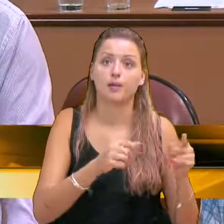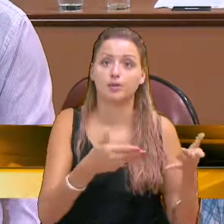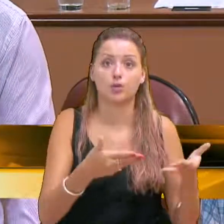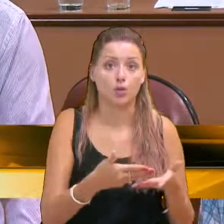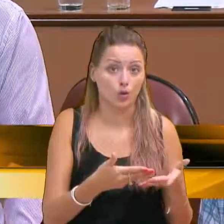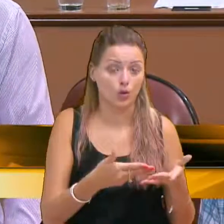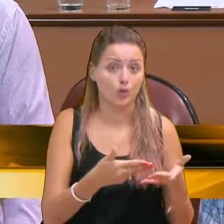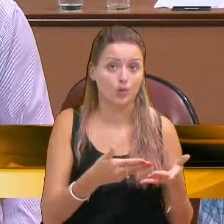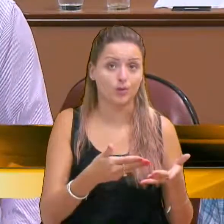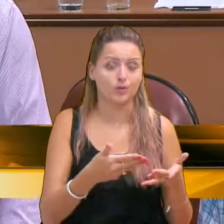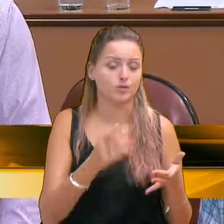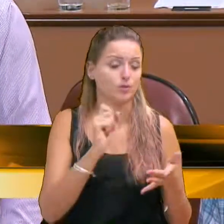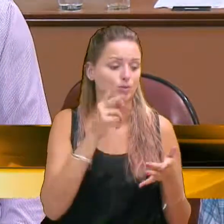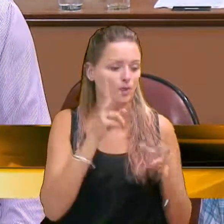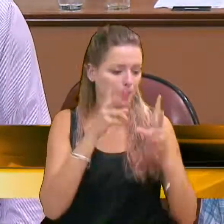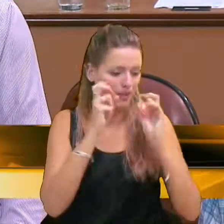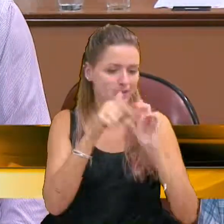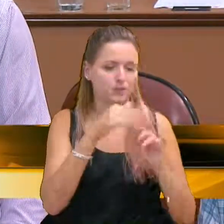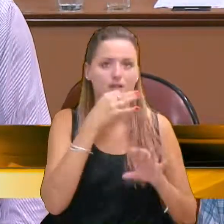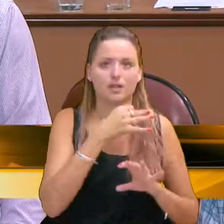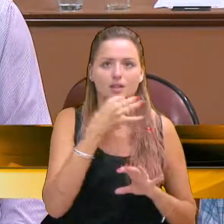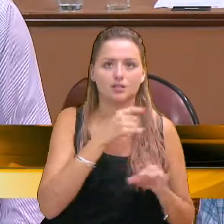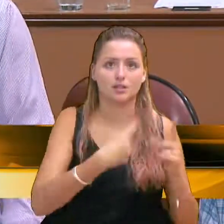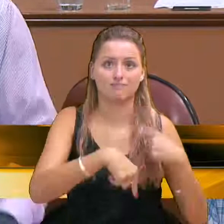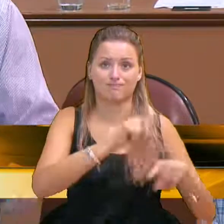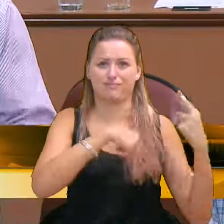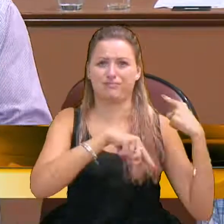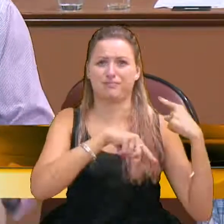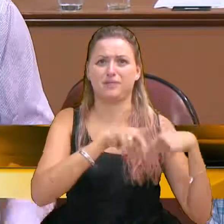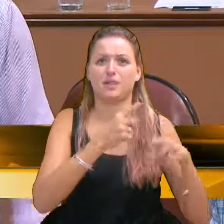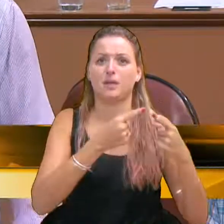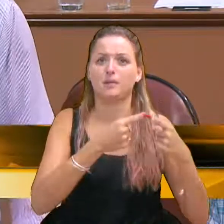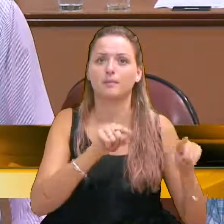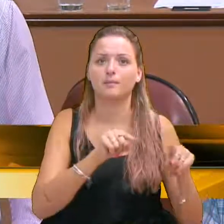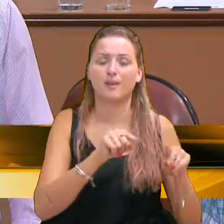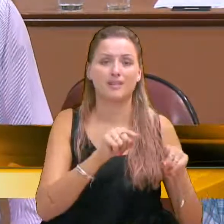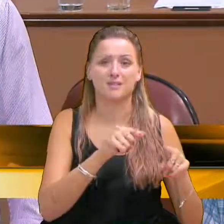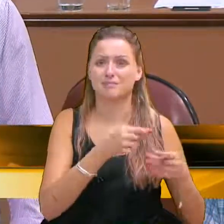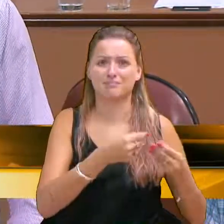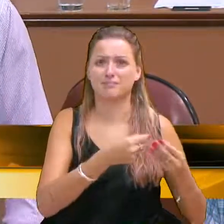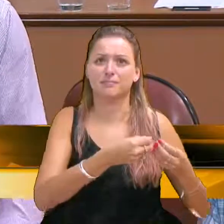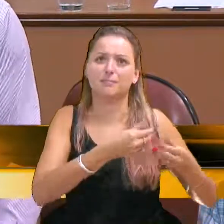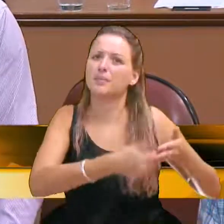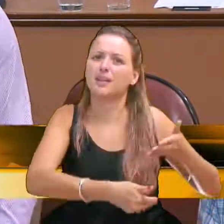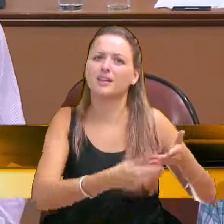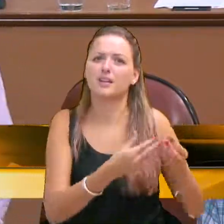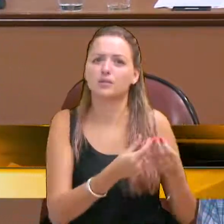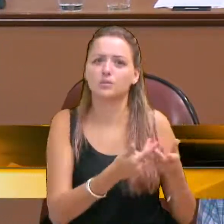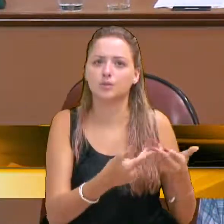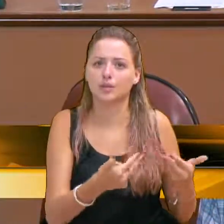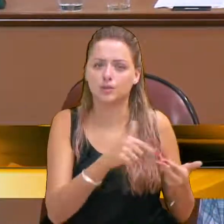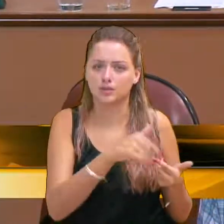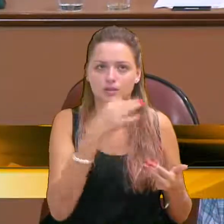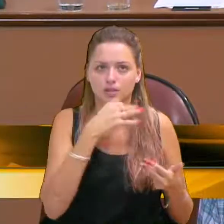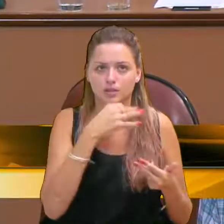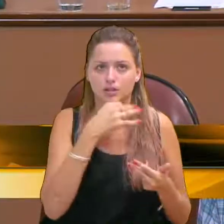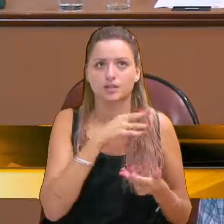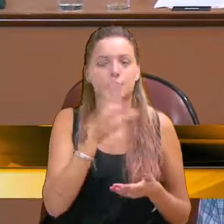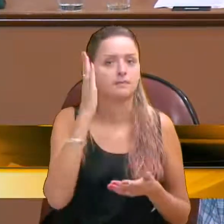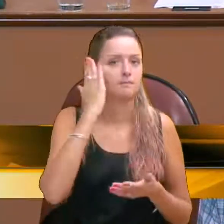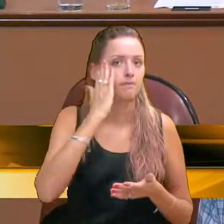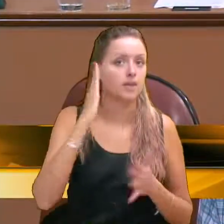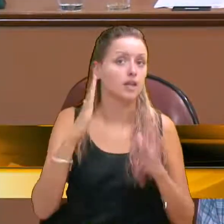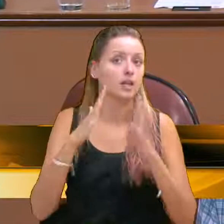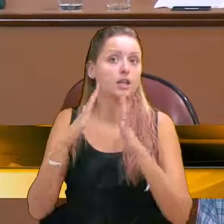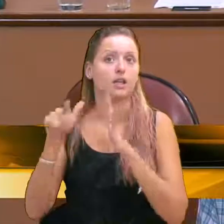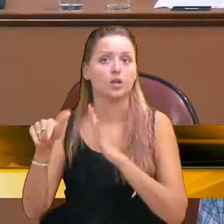momento daquilo que a gente vê, está virada assim, mas estamos cavocando de barriga para baixo. E o nosso prefeito